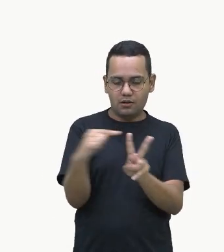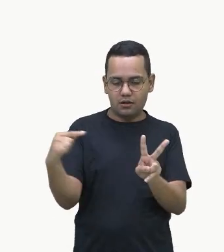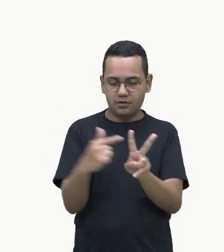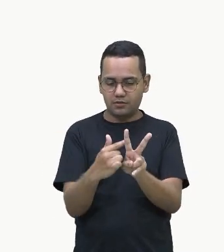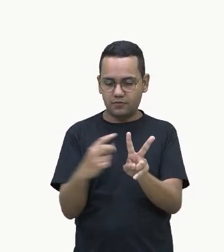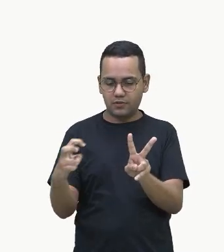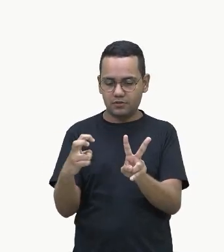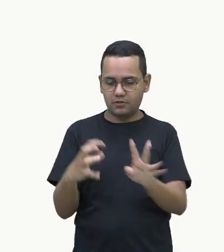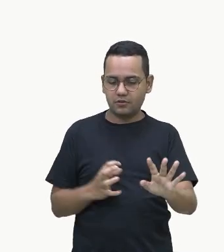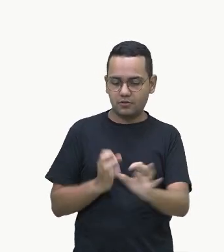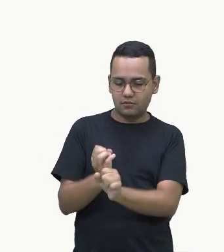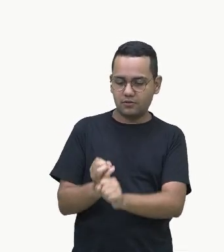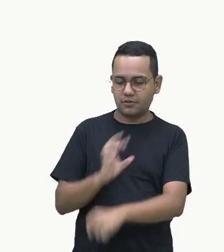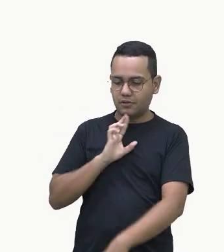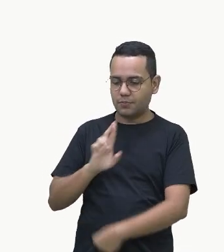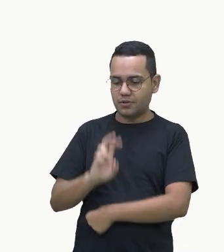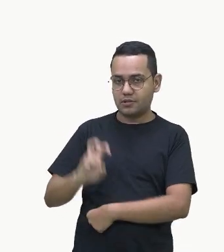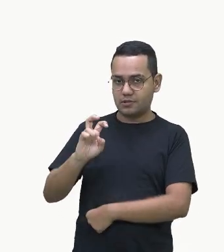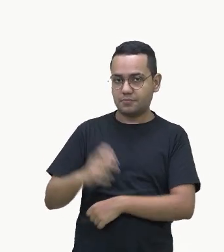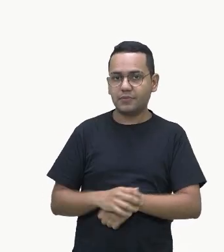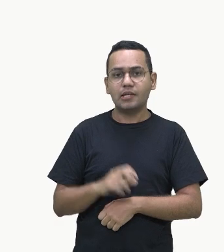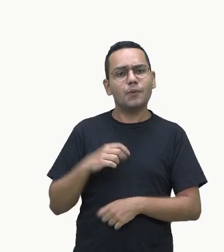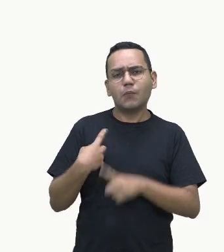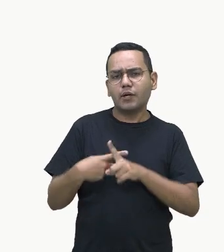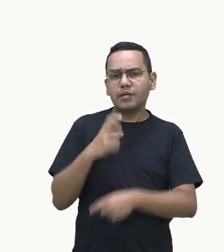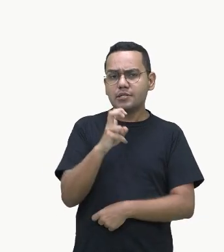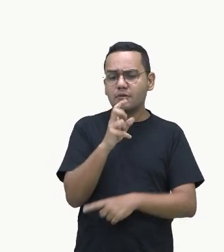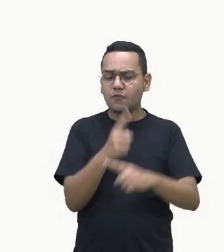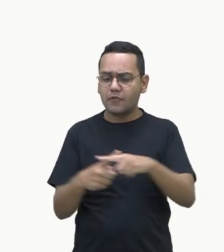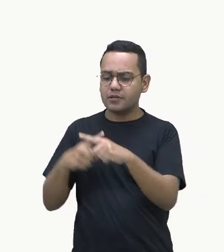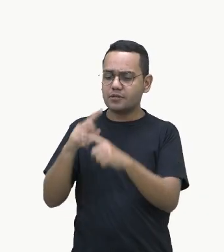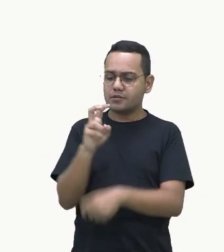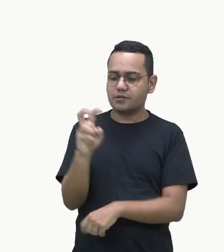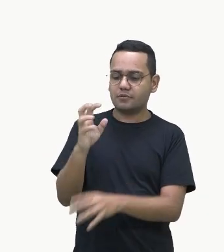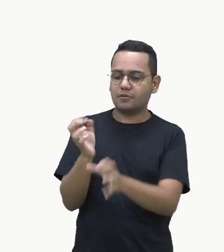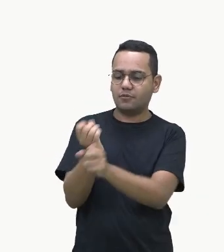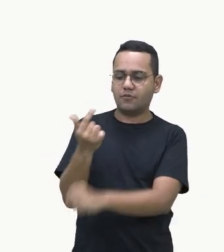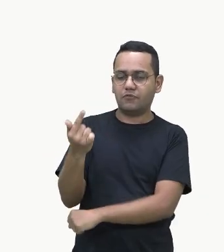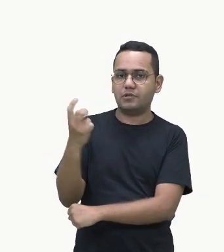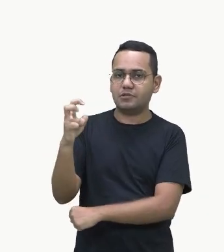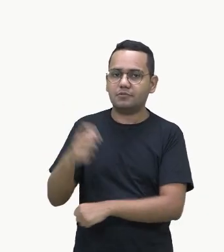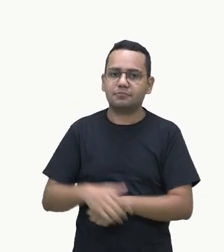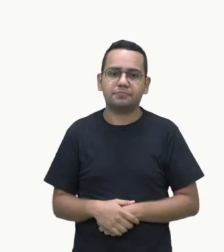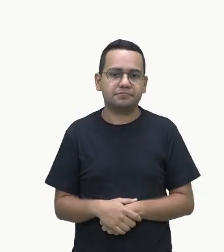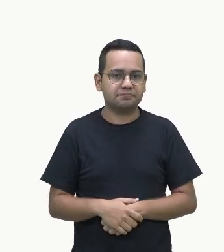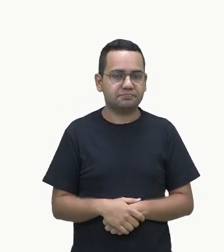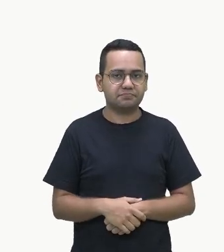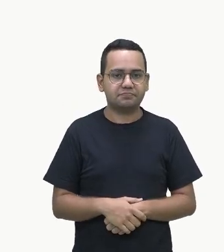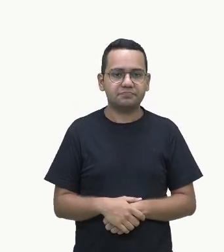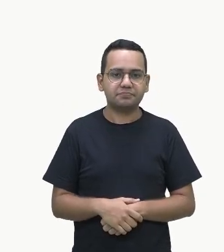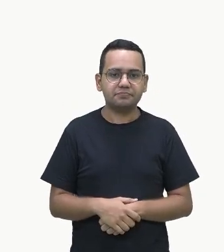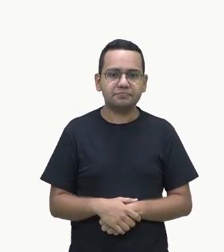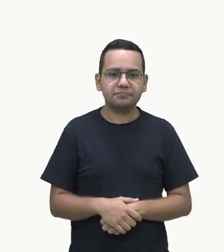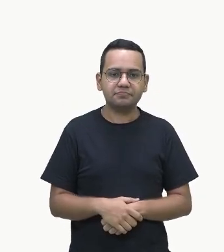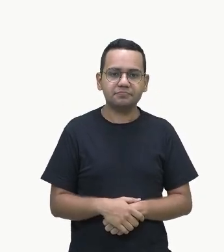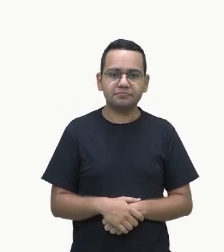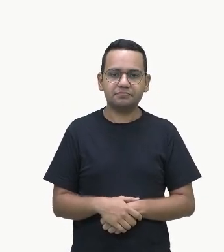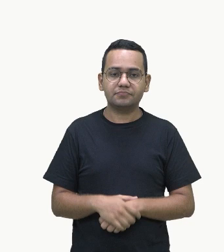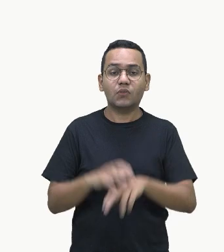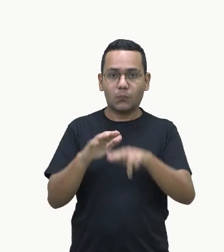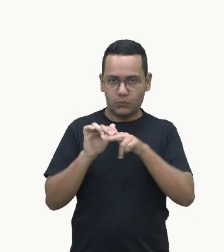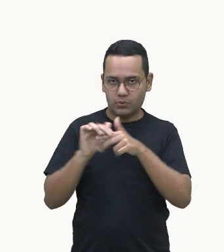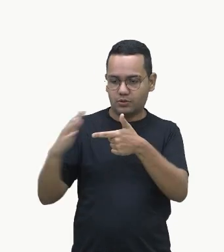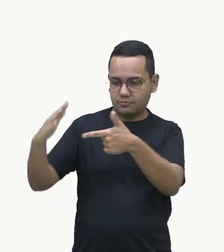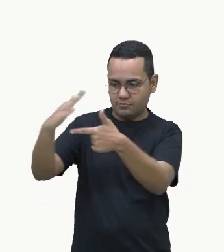ser 5. Porque 5 vezes 5, como nós vimos, resulta 25. Logo, a hipotenusa